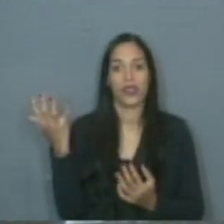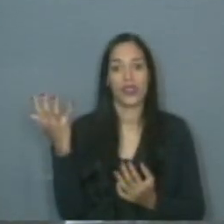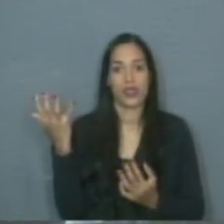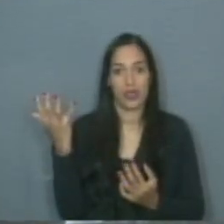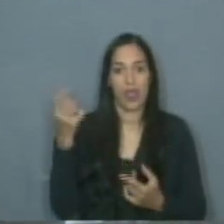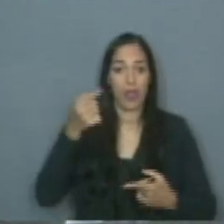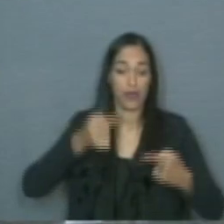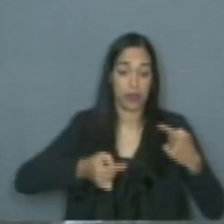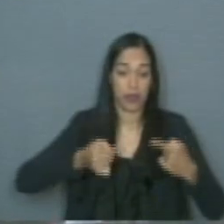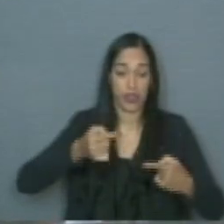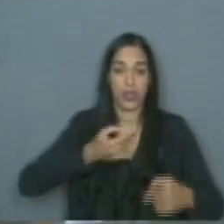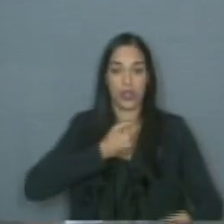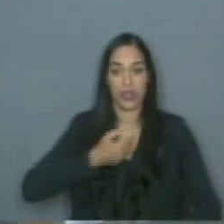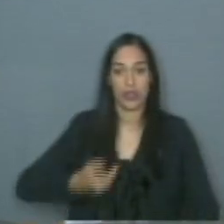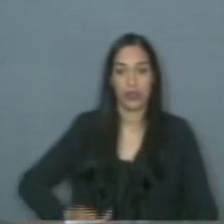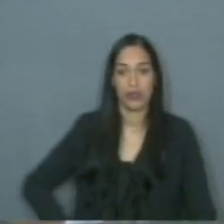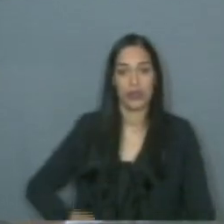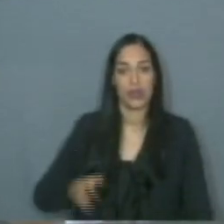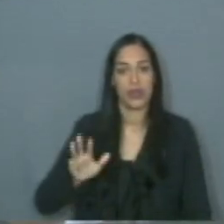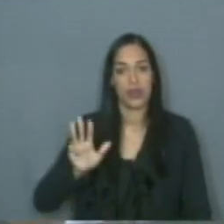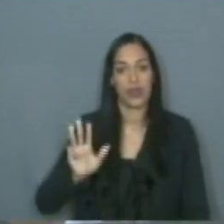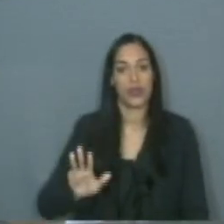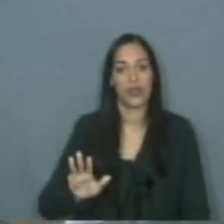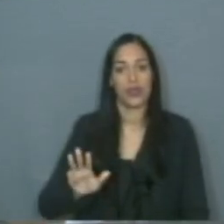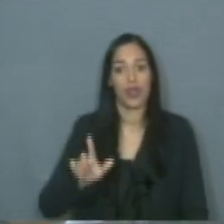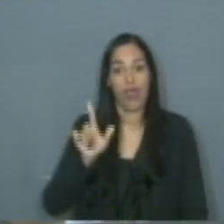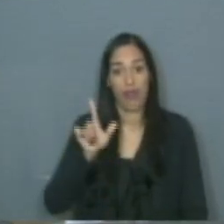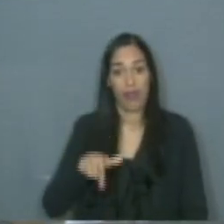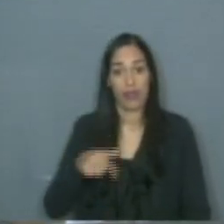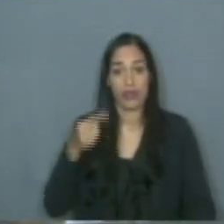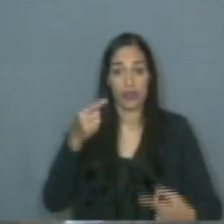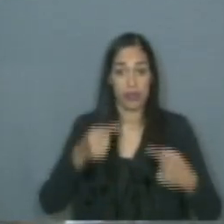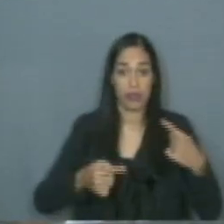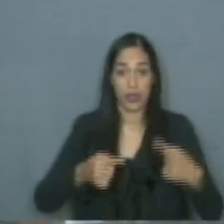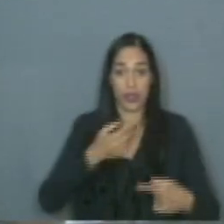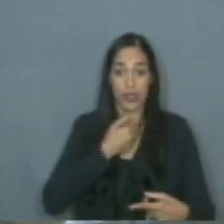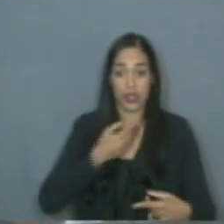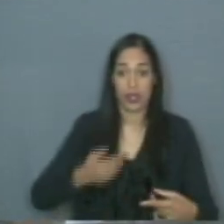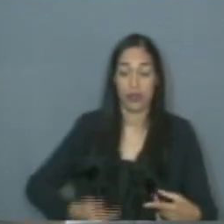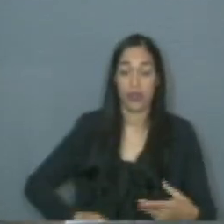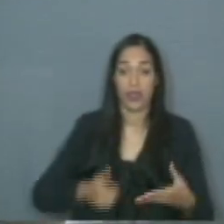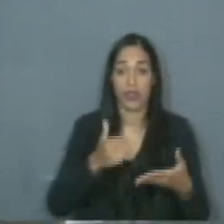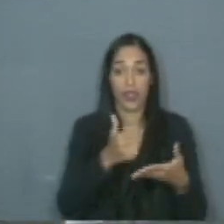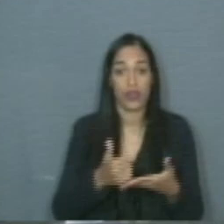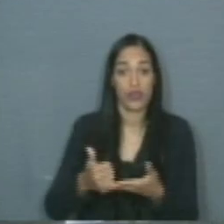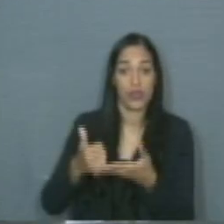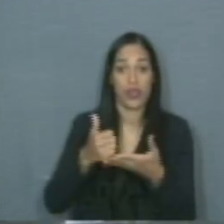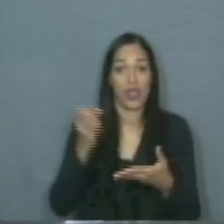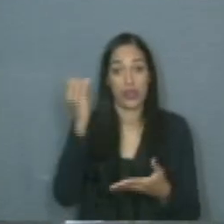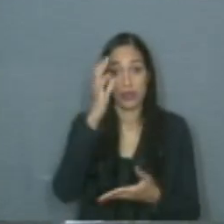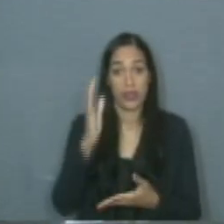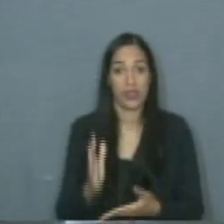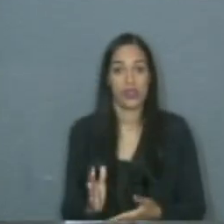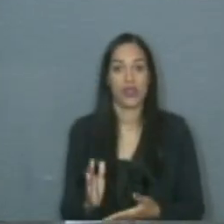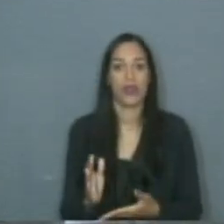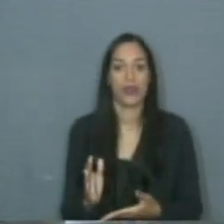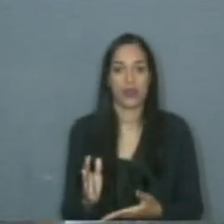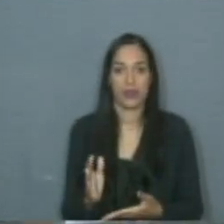com as políticas públicas do Lula. Essas políticas públicas que tanto têm ajudado o nosso país, segundo a